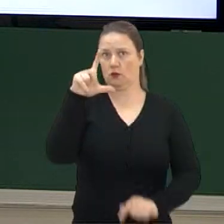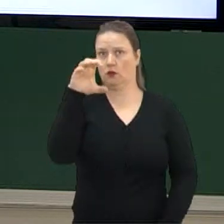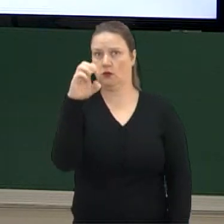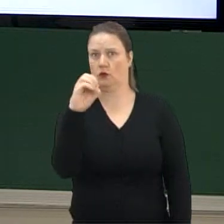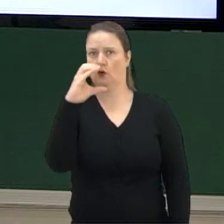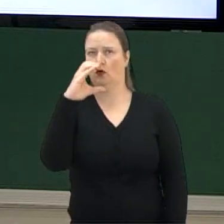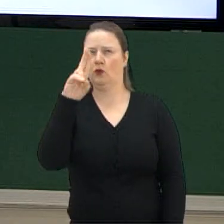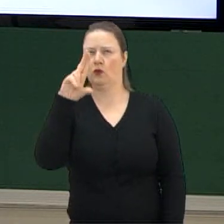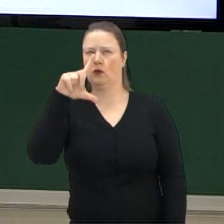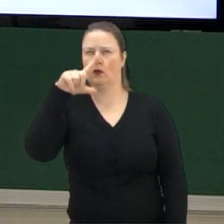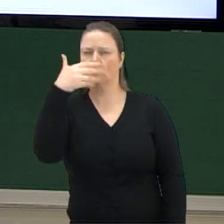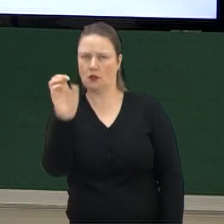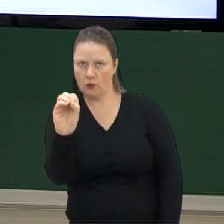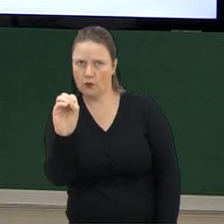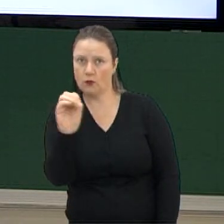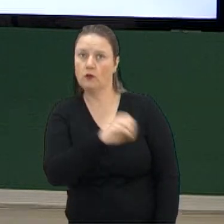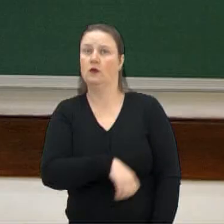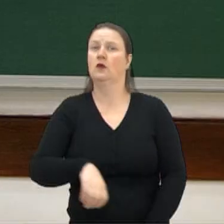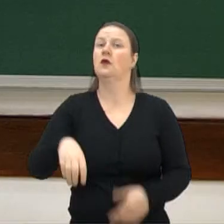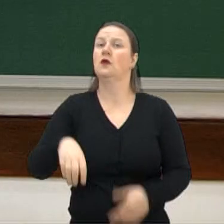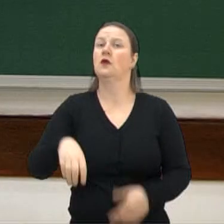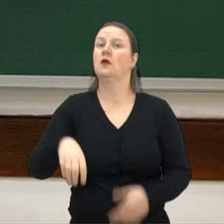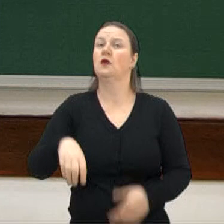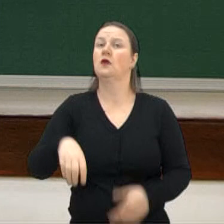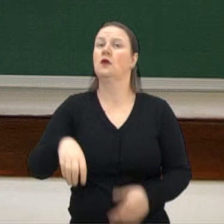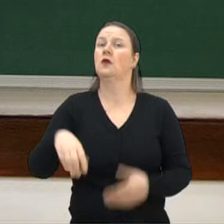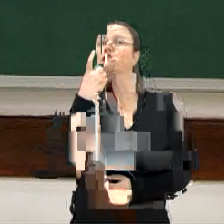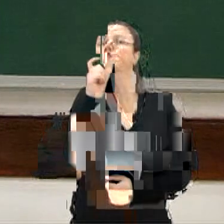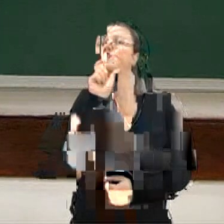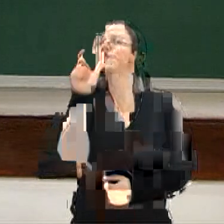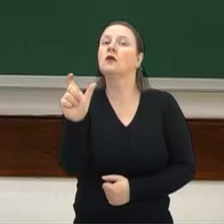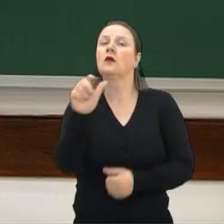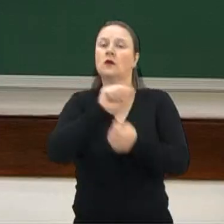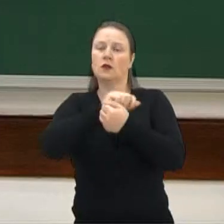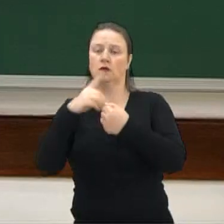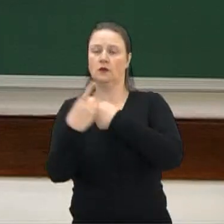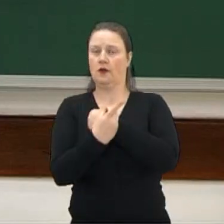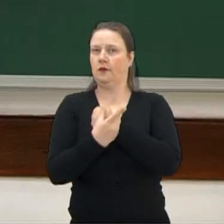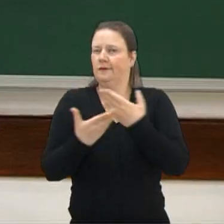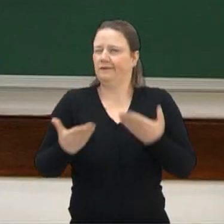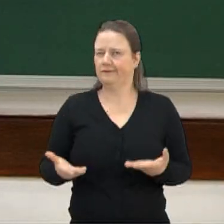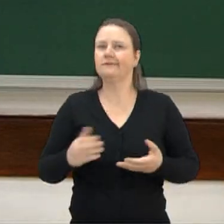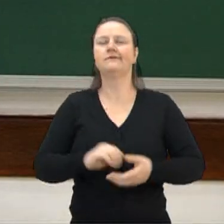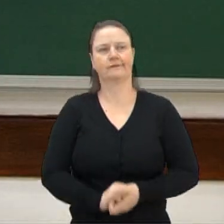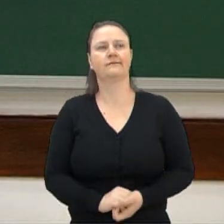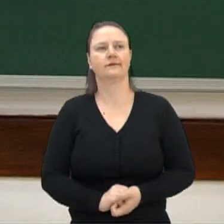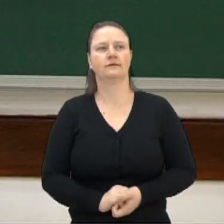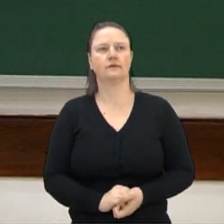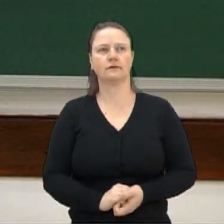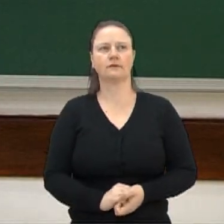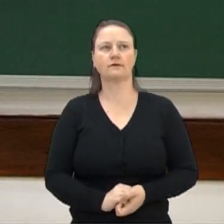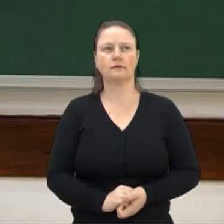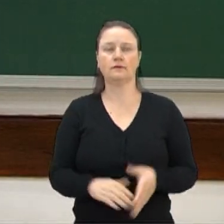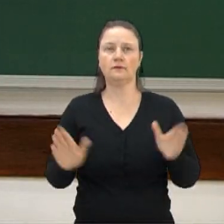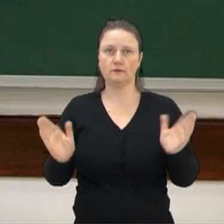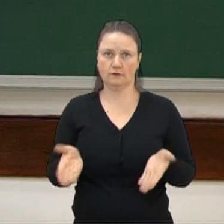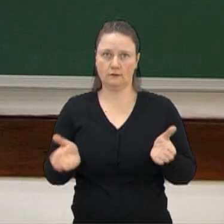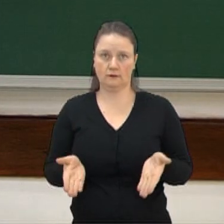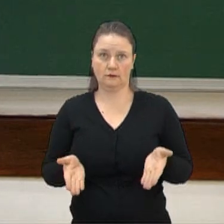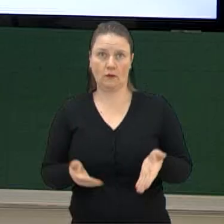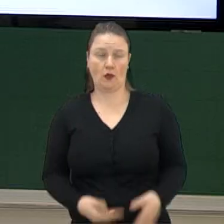muito, uma única palavra, um advérbio. Ok? Vamos ver. Tenho